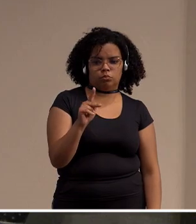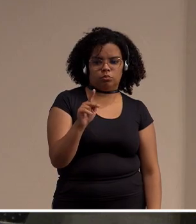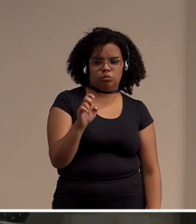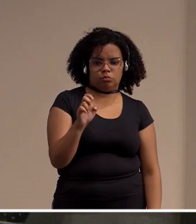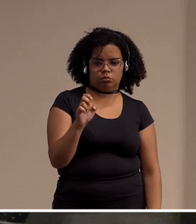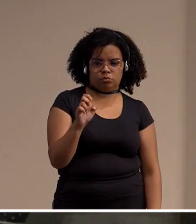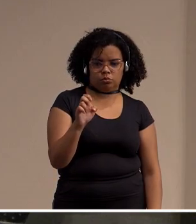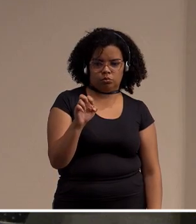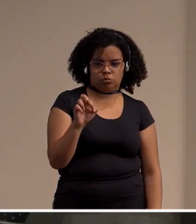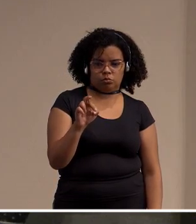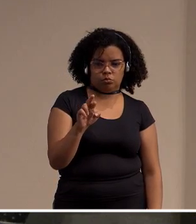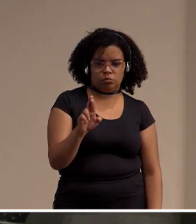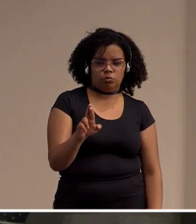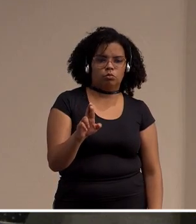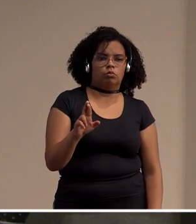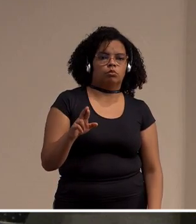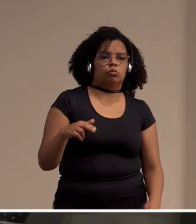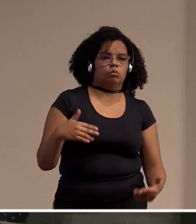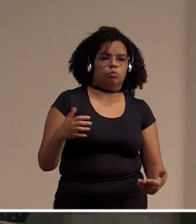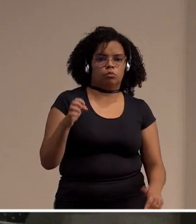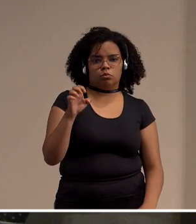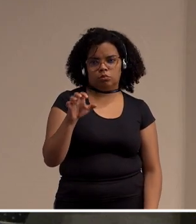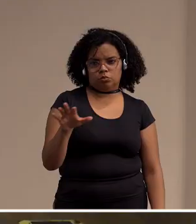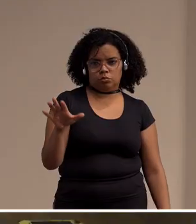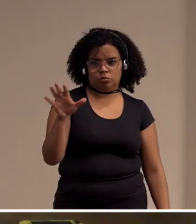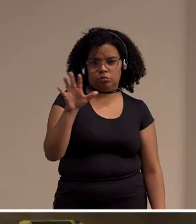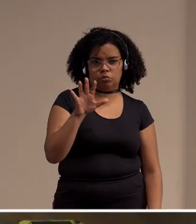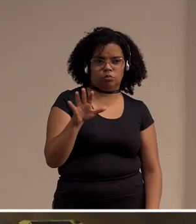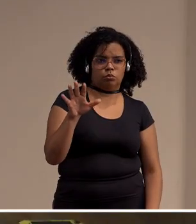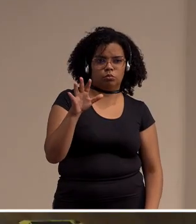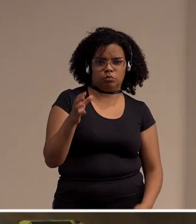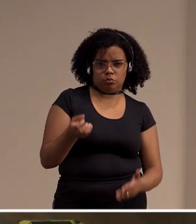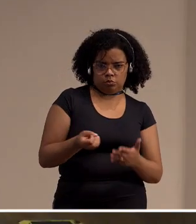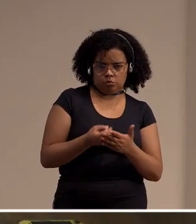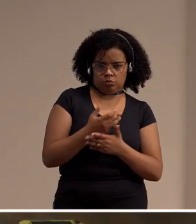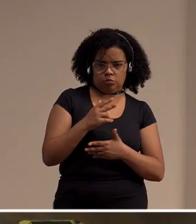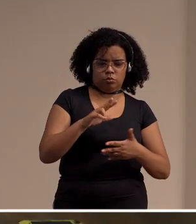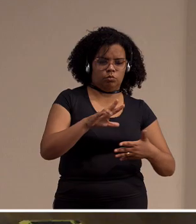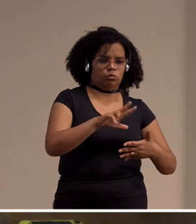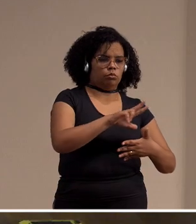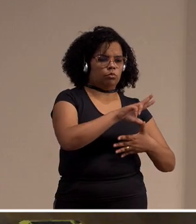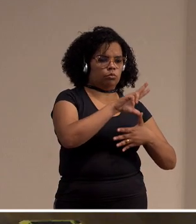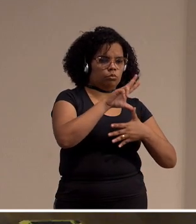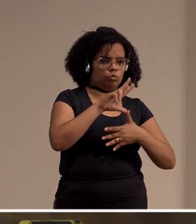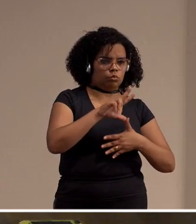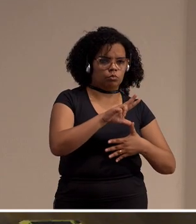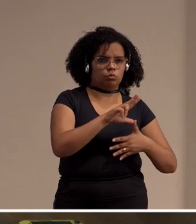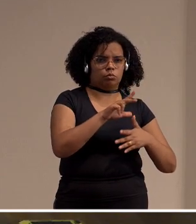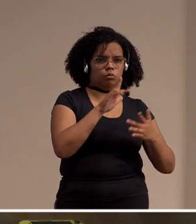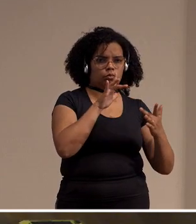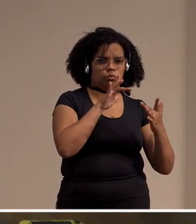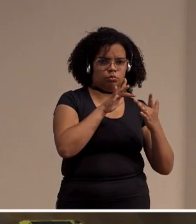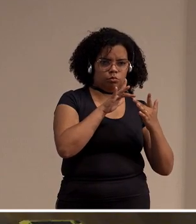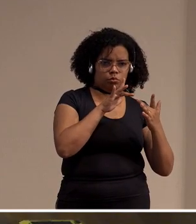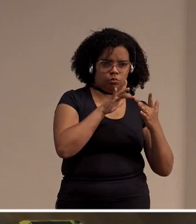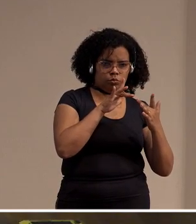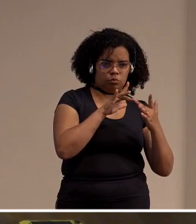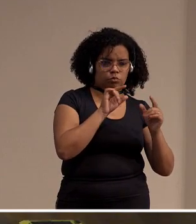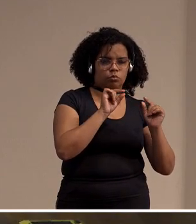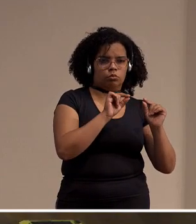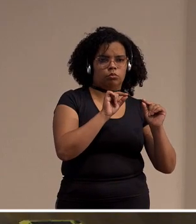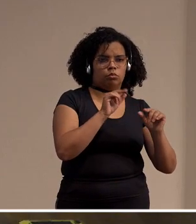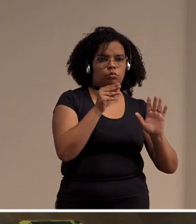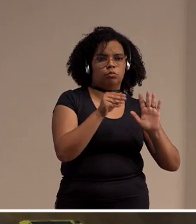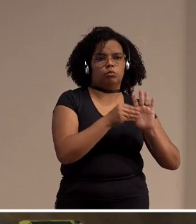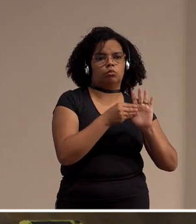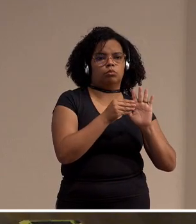a experiencia latinoamericana es más de una violencia que tiene que ver con una deshumanización, ¿no? Como humanidad. Entonces